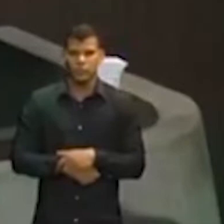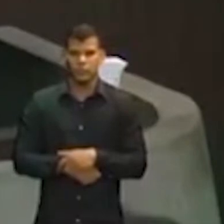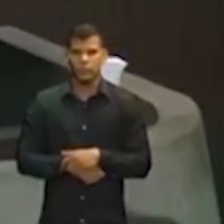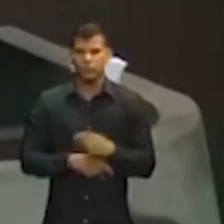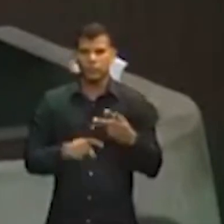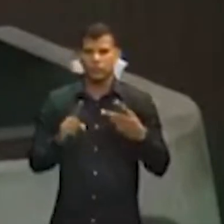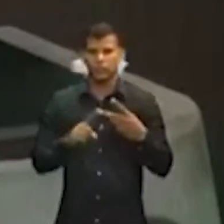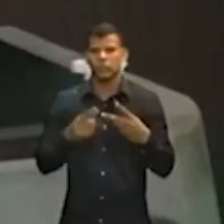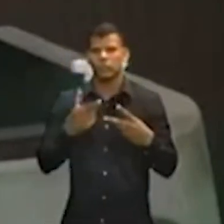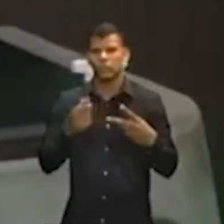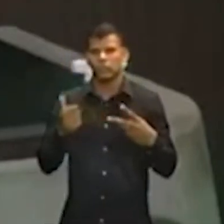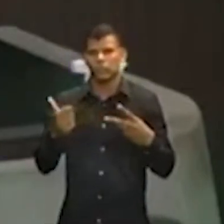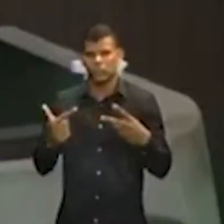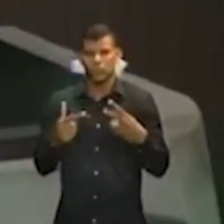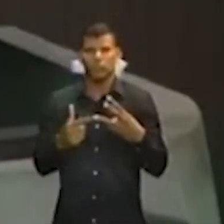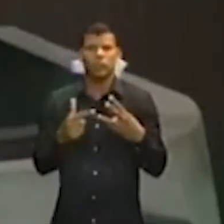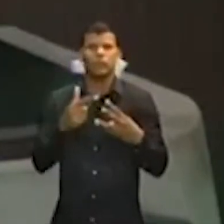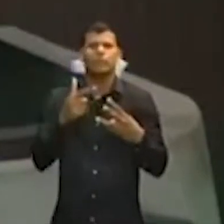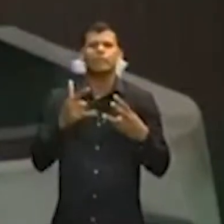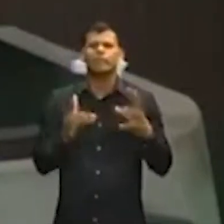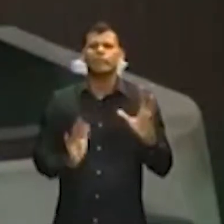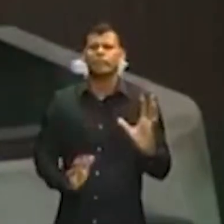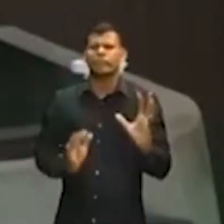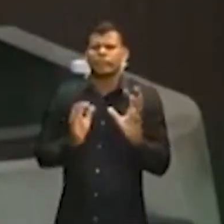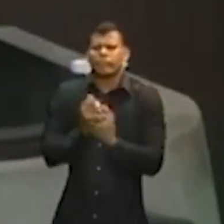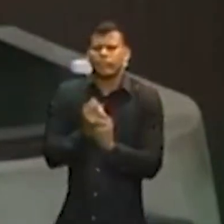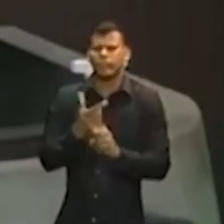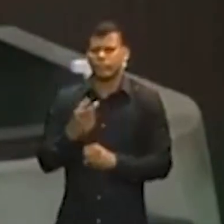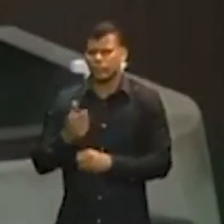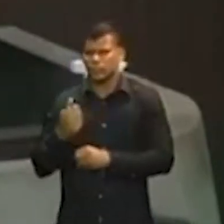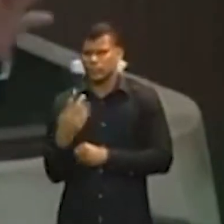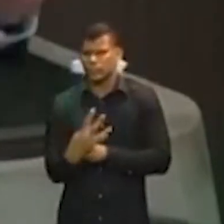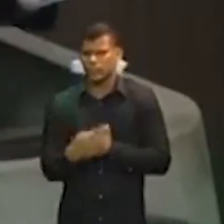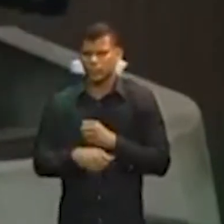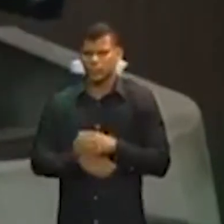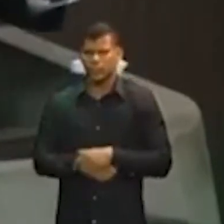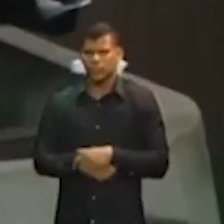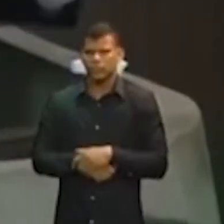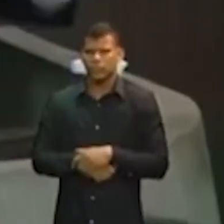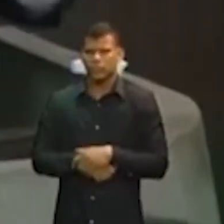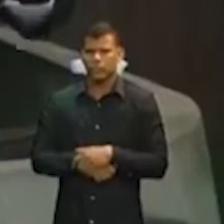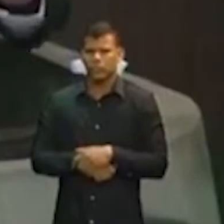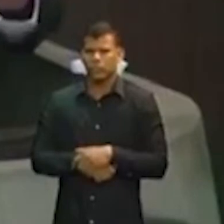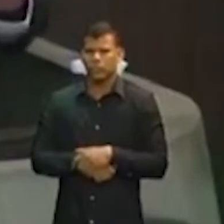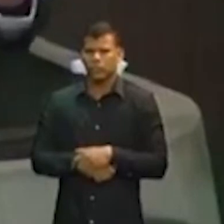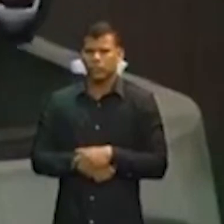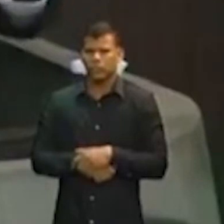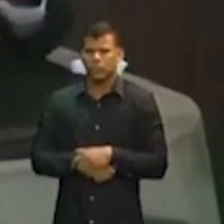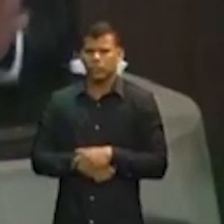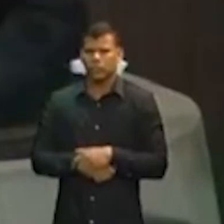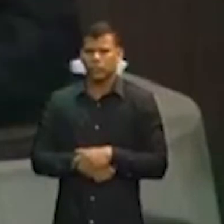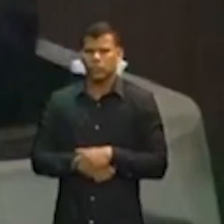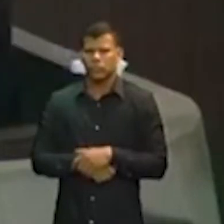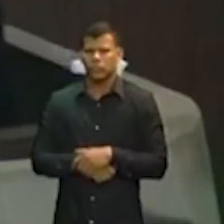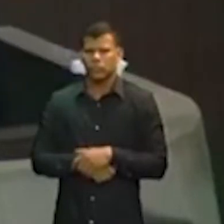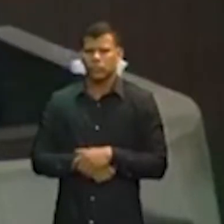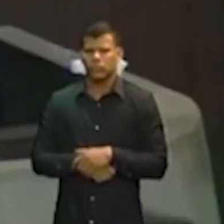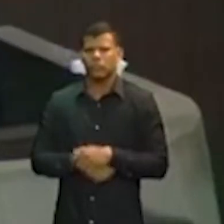Passou 2011, 2012, 2013, 2014, volta de novo, tudo gravado, tudo gravado,